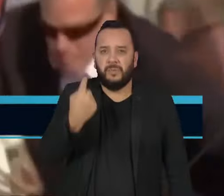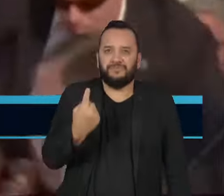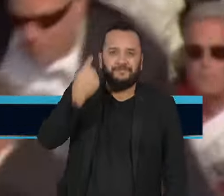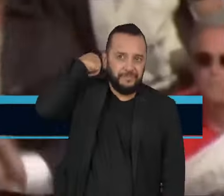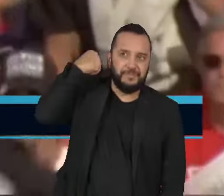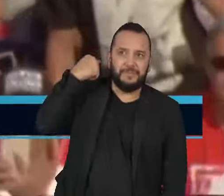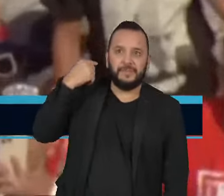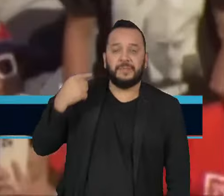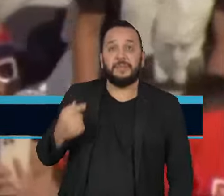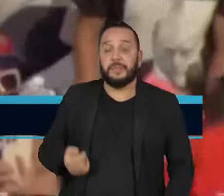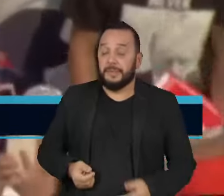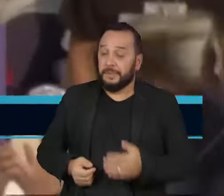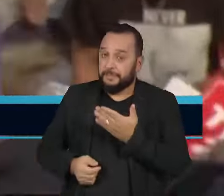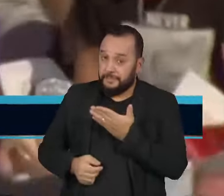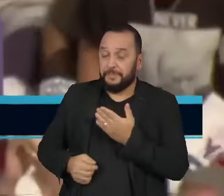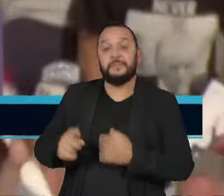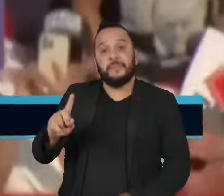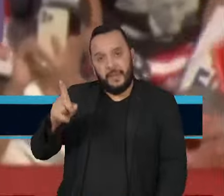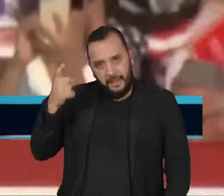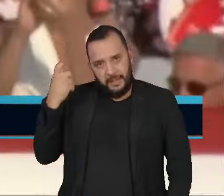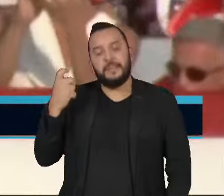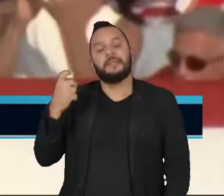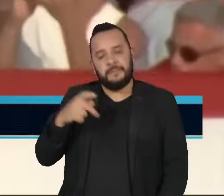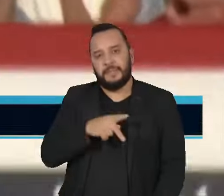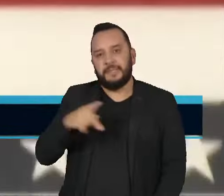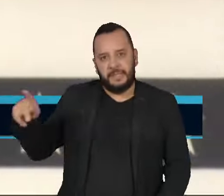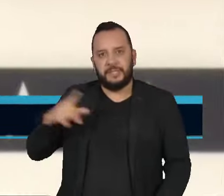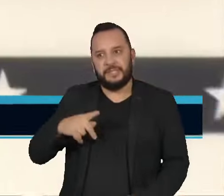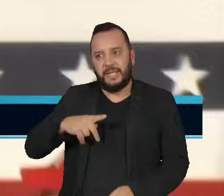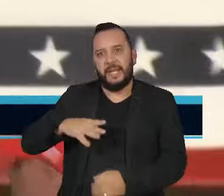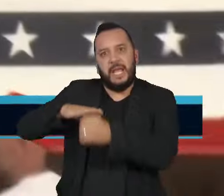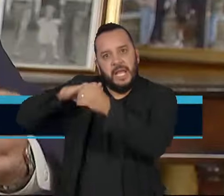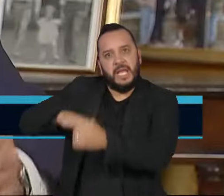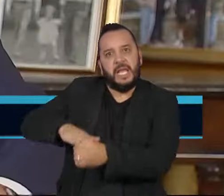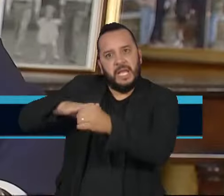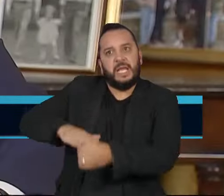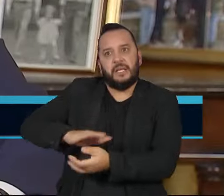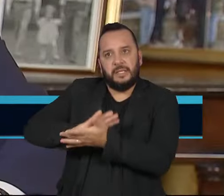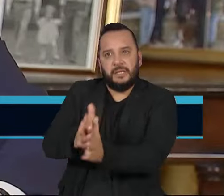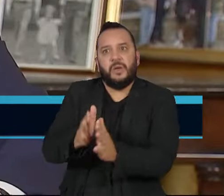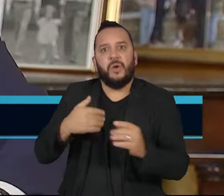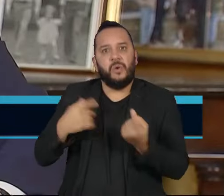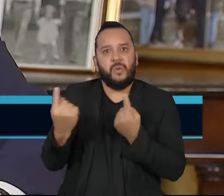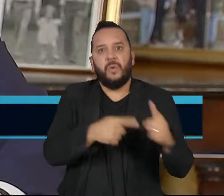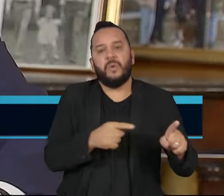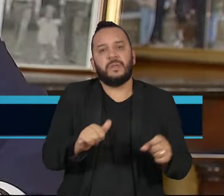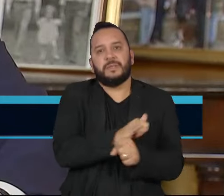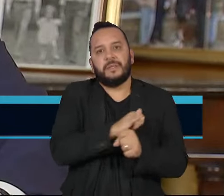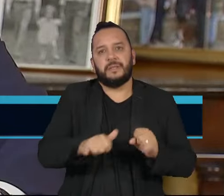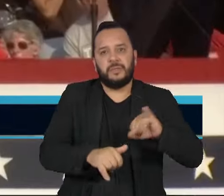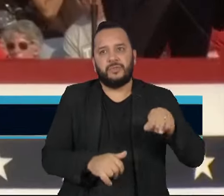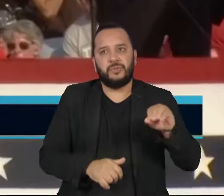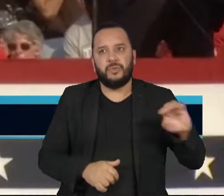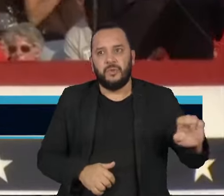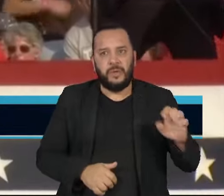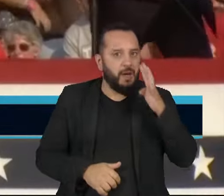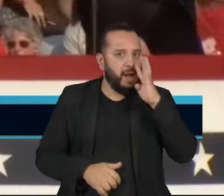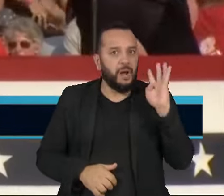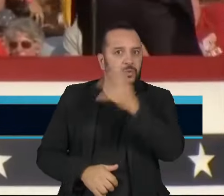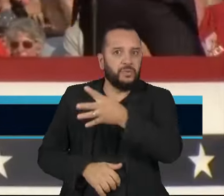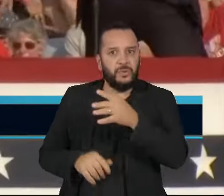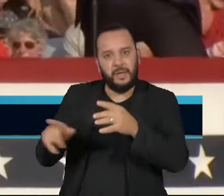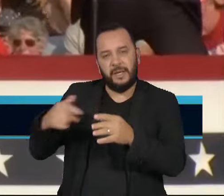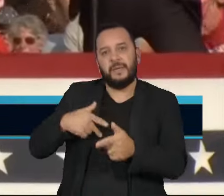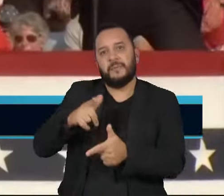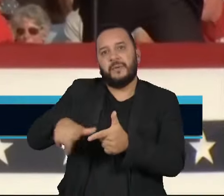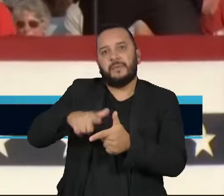reforçar a narrativa de que o ex-presidente é perseguido politicamente e virar o jogo contra a estratégia de Joe Biden de acusá-lo de ser uma ameaça